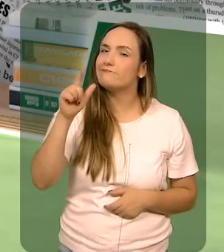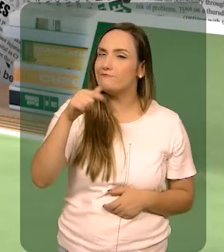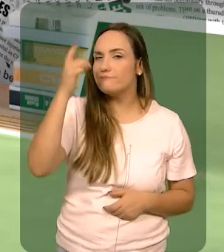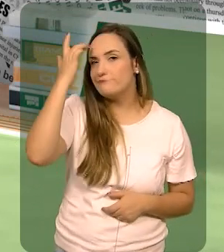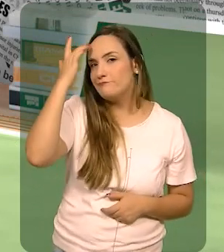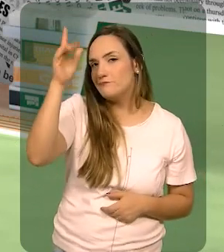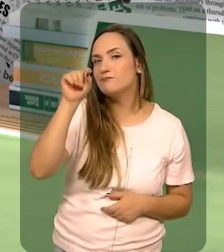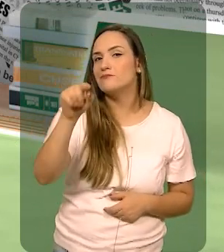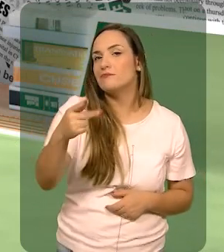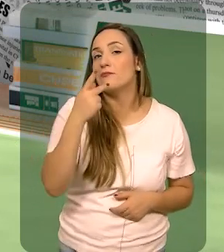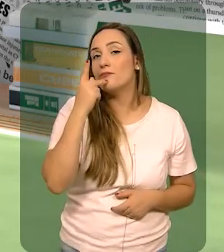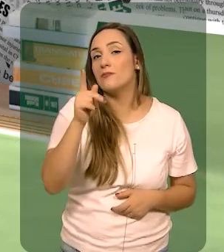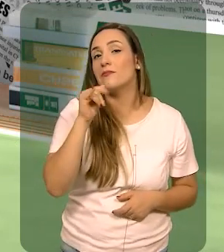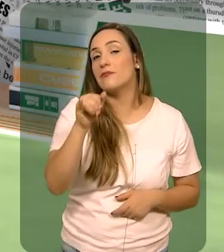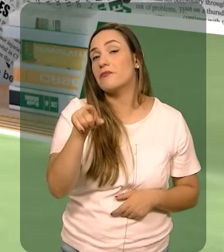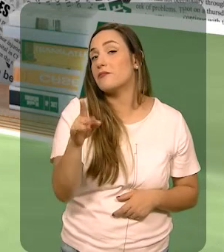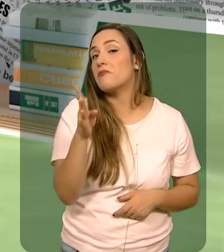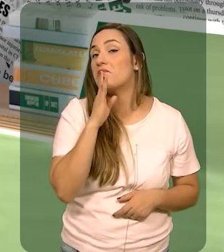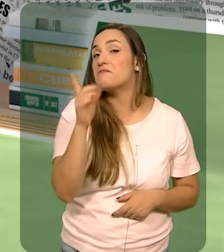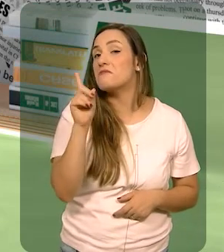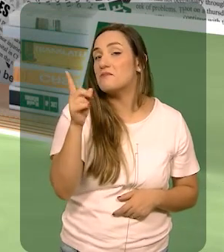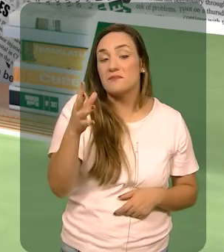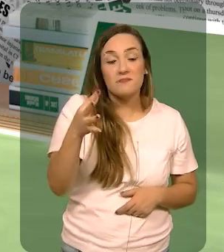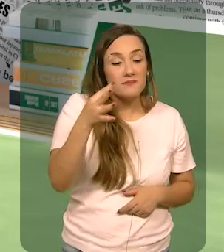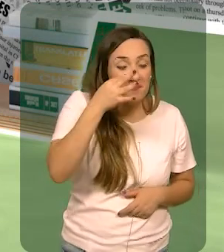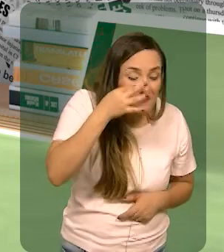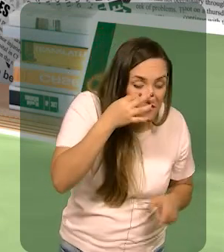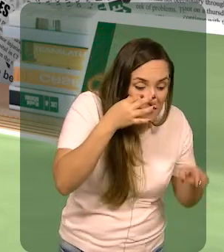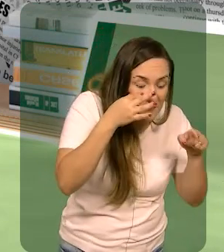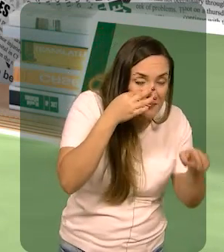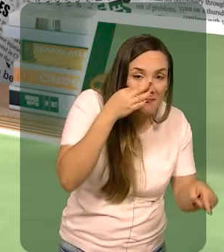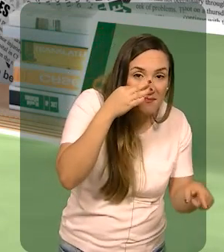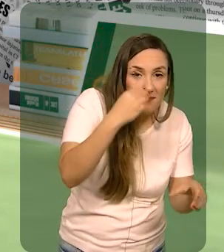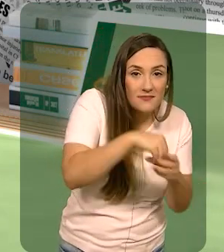É muito fácil você falar quando você não está